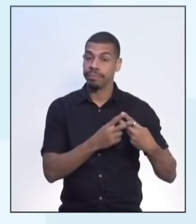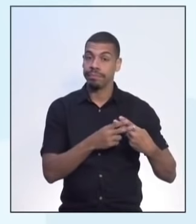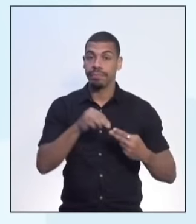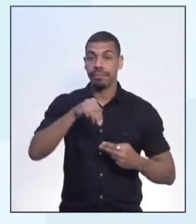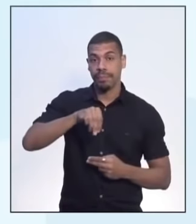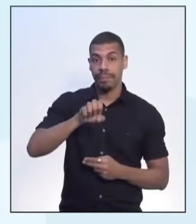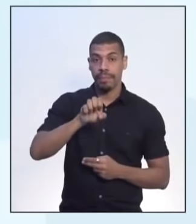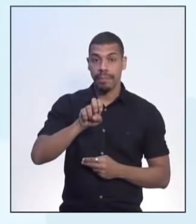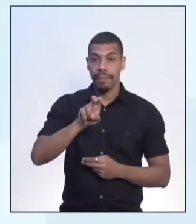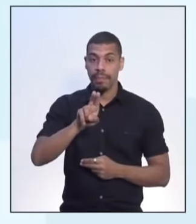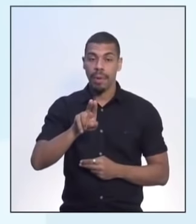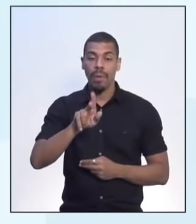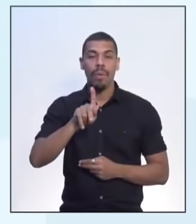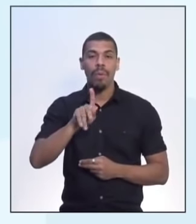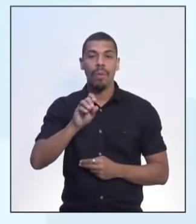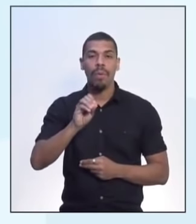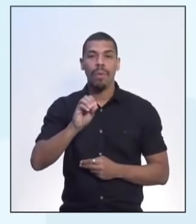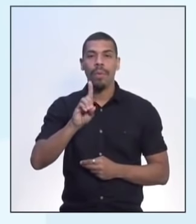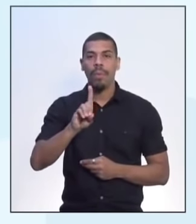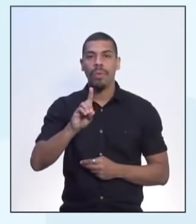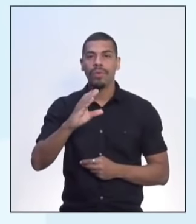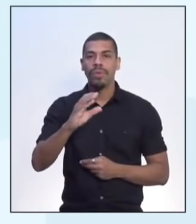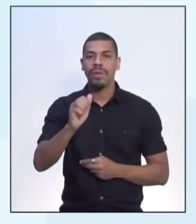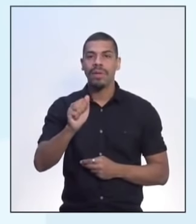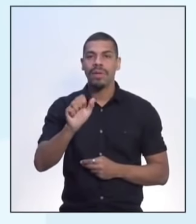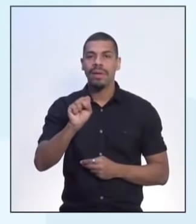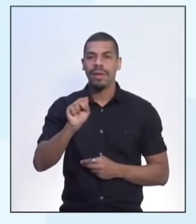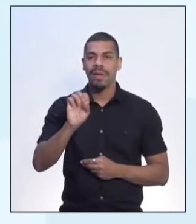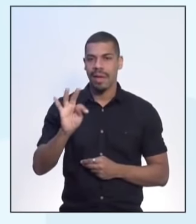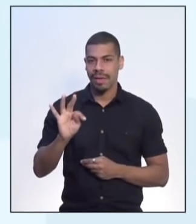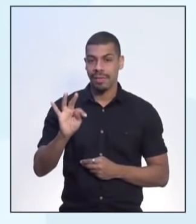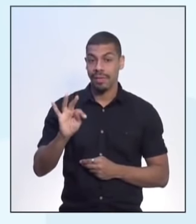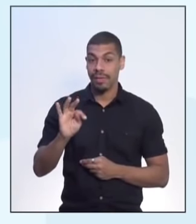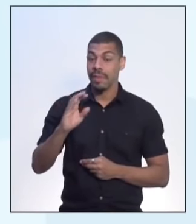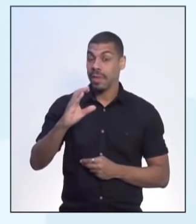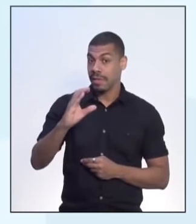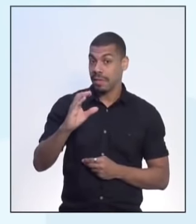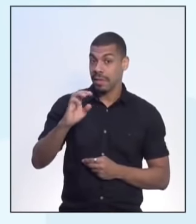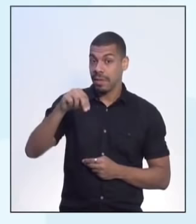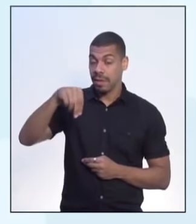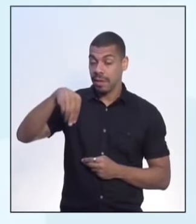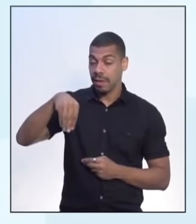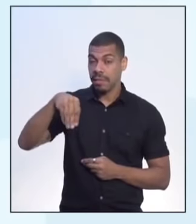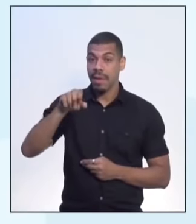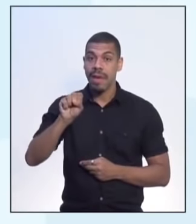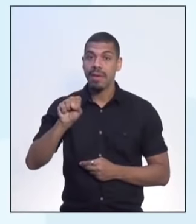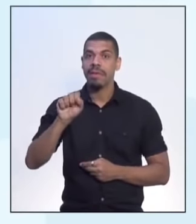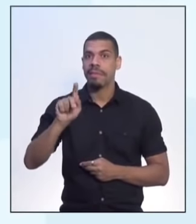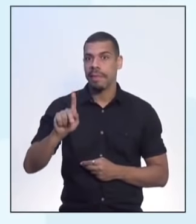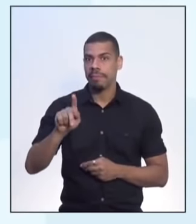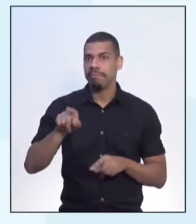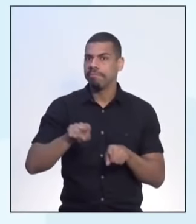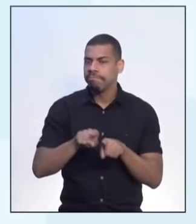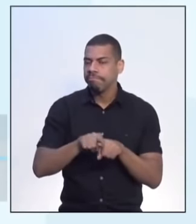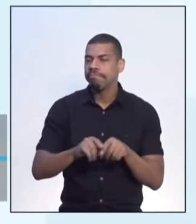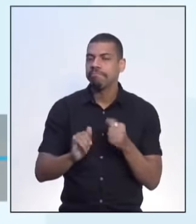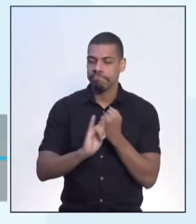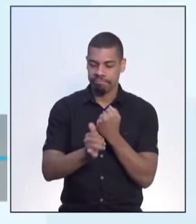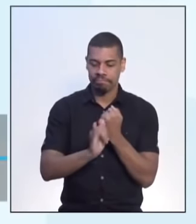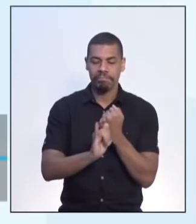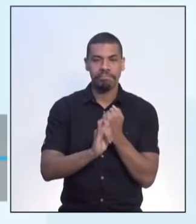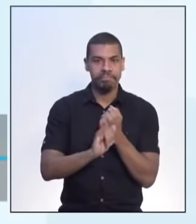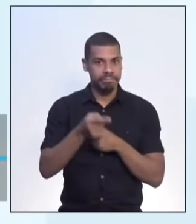no CMSP. Tudo que vocês publicam lá, eu no CMSP, eu vi que a publicou a crônica, nós